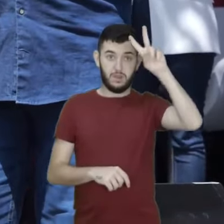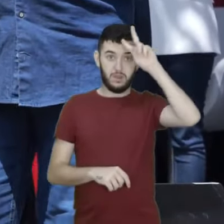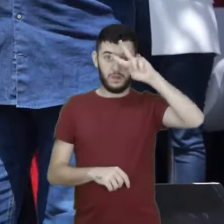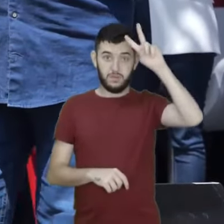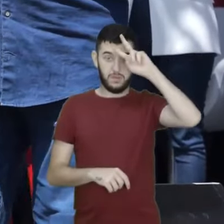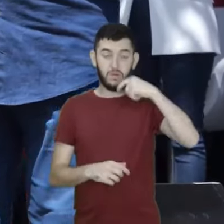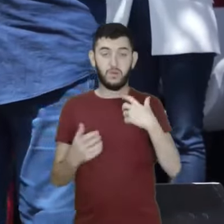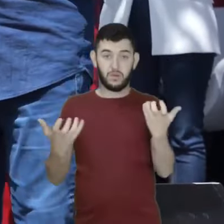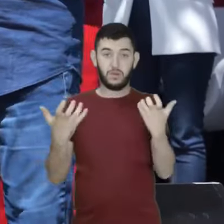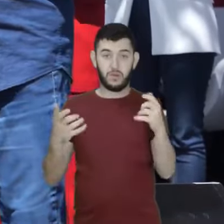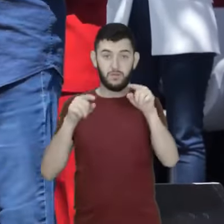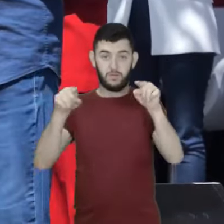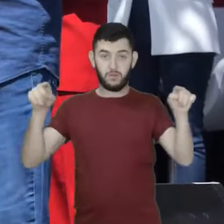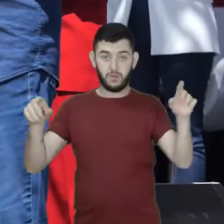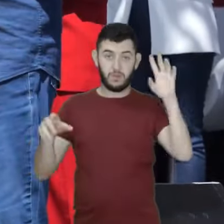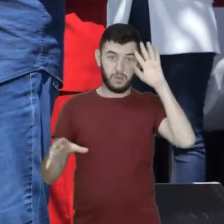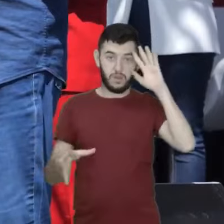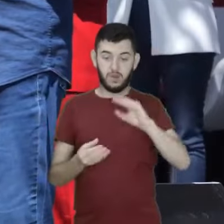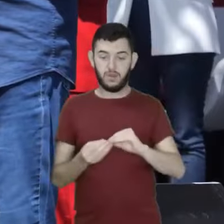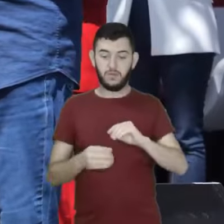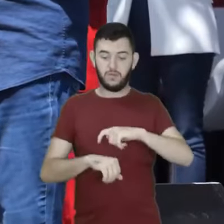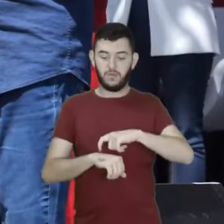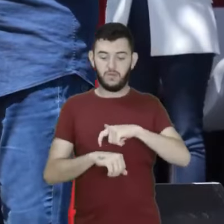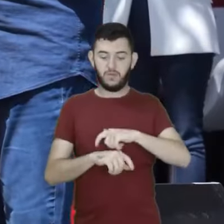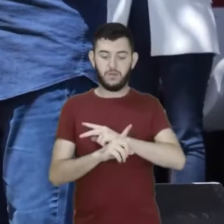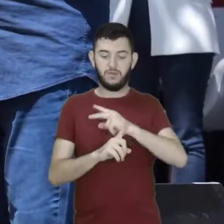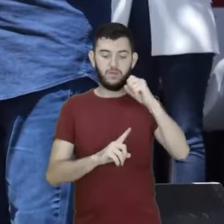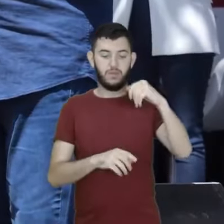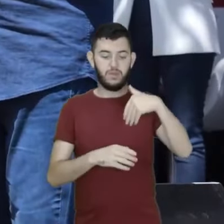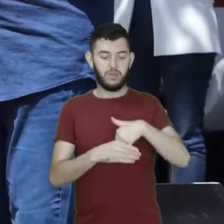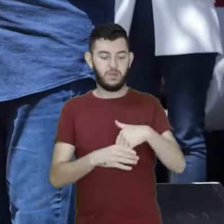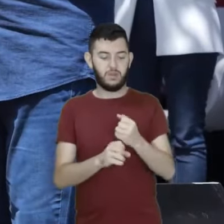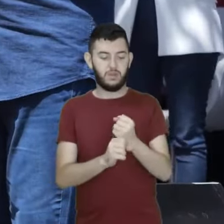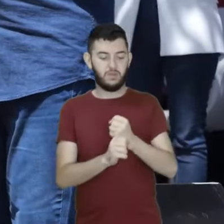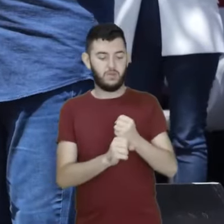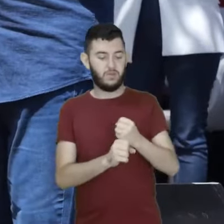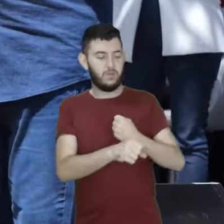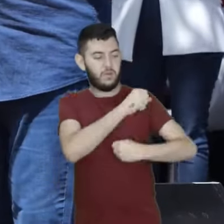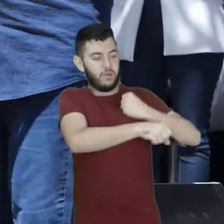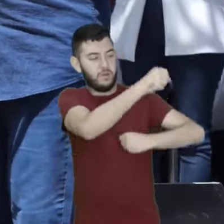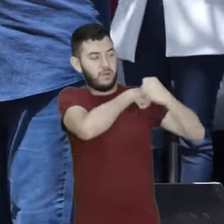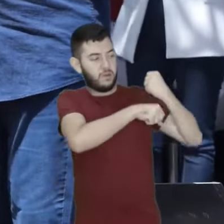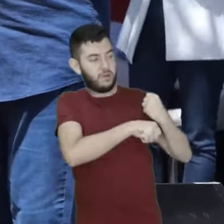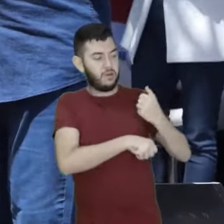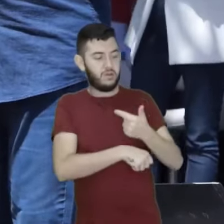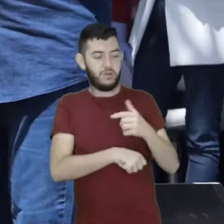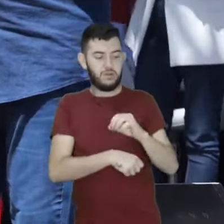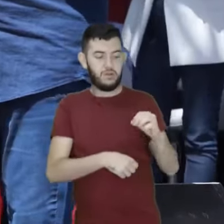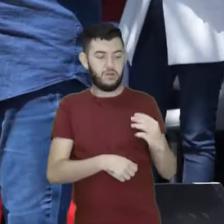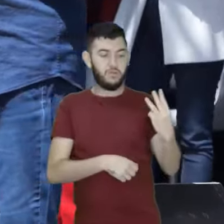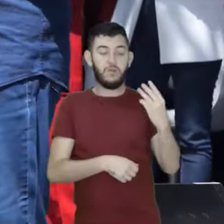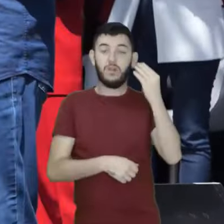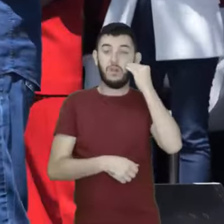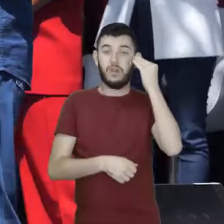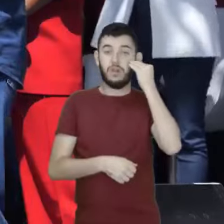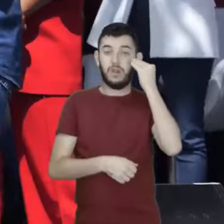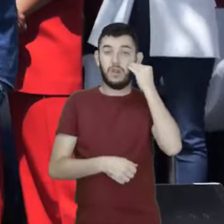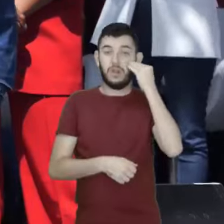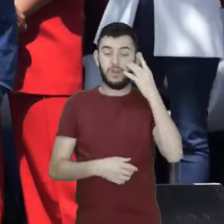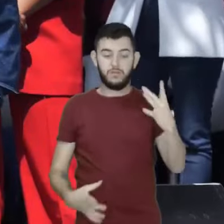quando eu ganhei as eleições em 2003, eu tentei fazer um discurso bem simples, fazer uma promessa